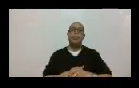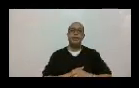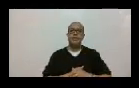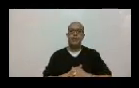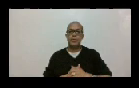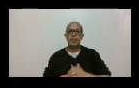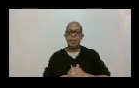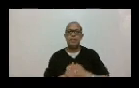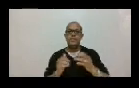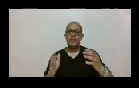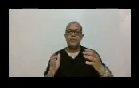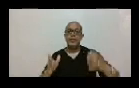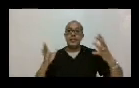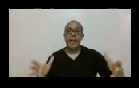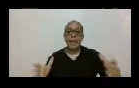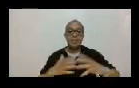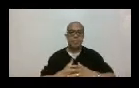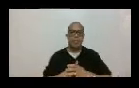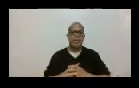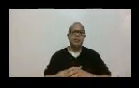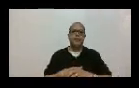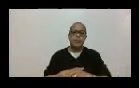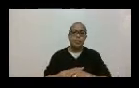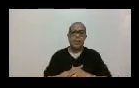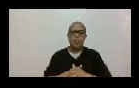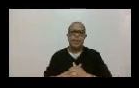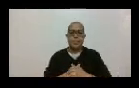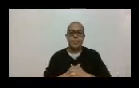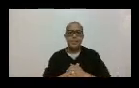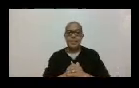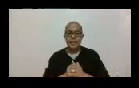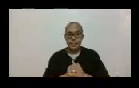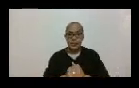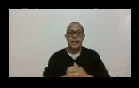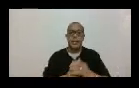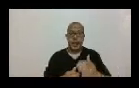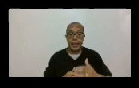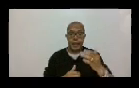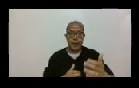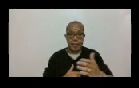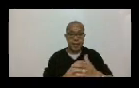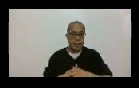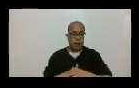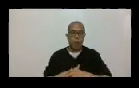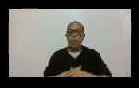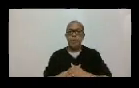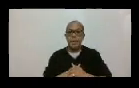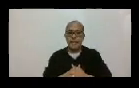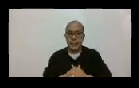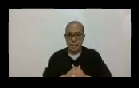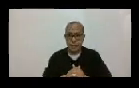oitenta por cento da população do continente vive em cidades de forma geral os países mais ricos têm